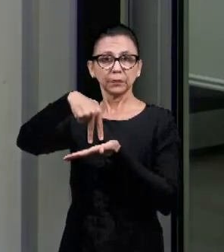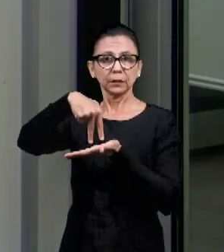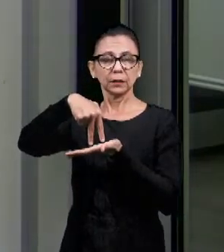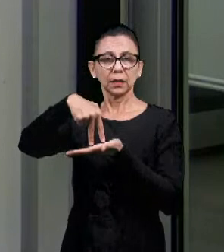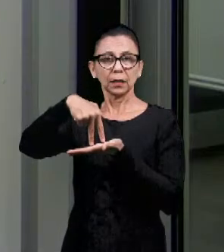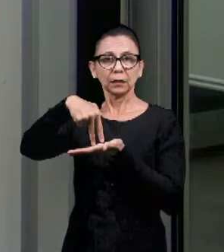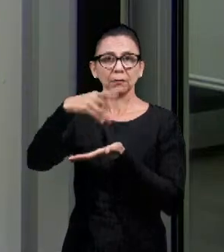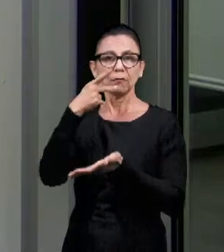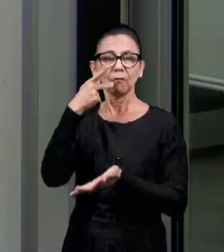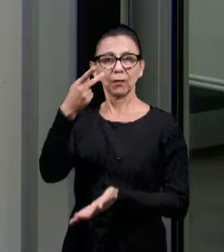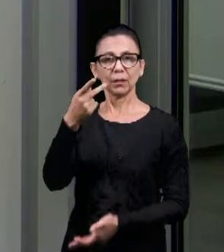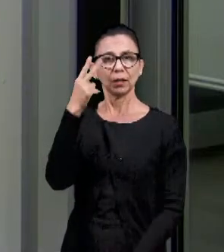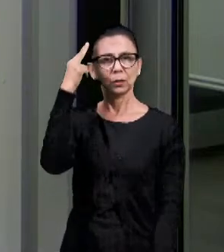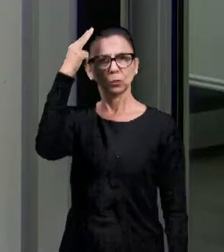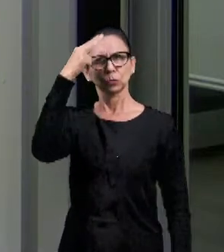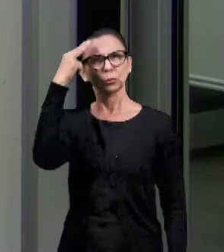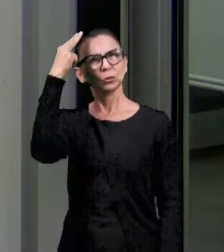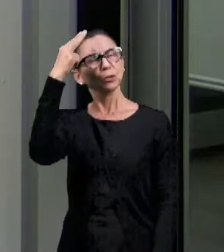sonho.